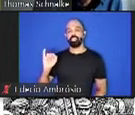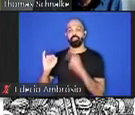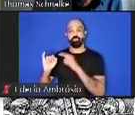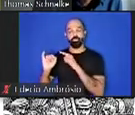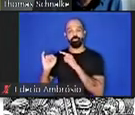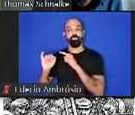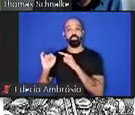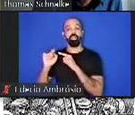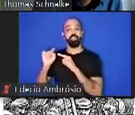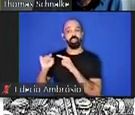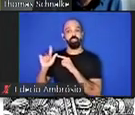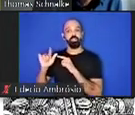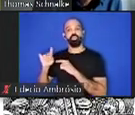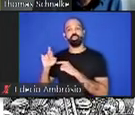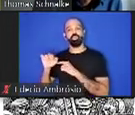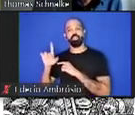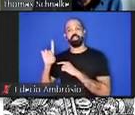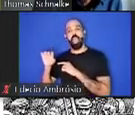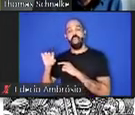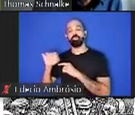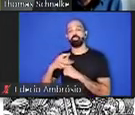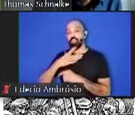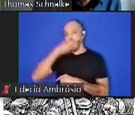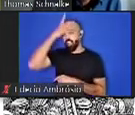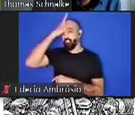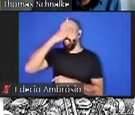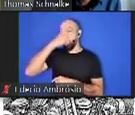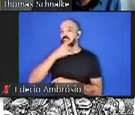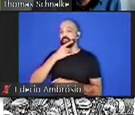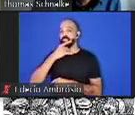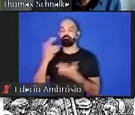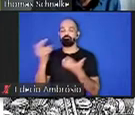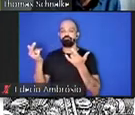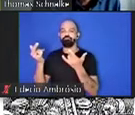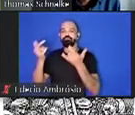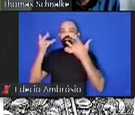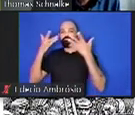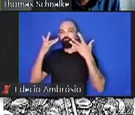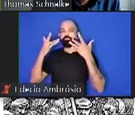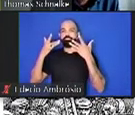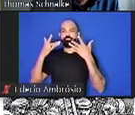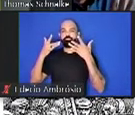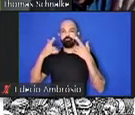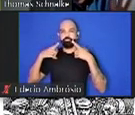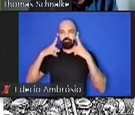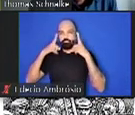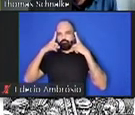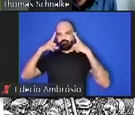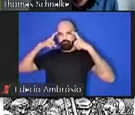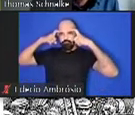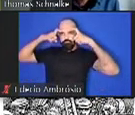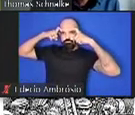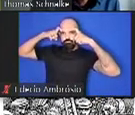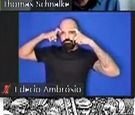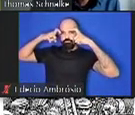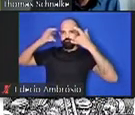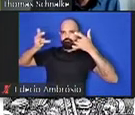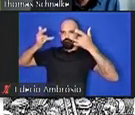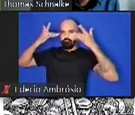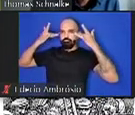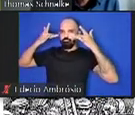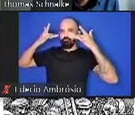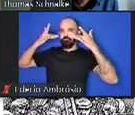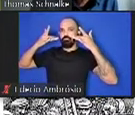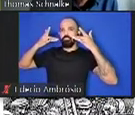Leonardo deixou partes da face dissecada intacta para